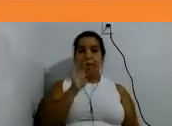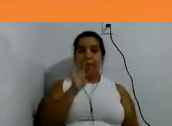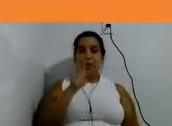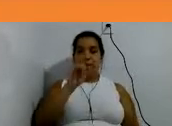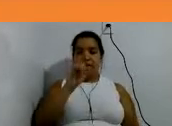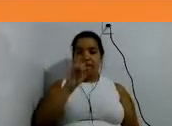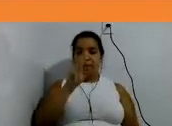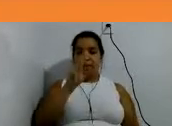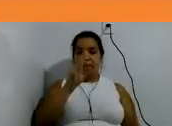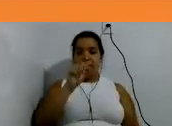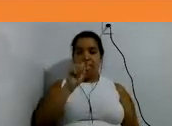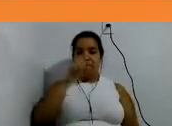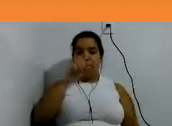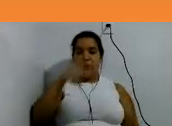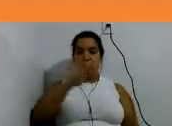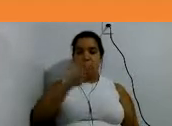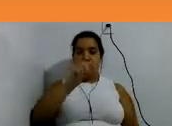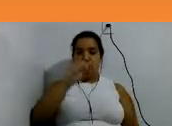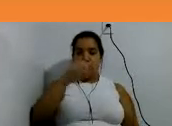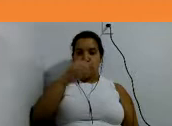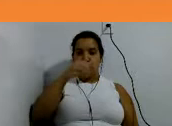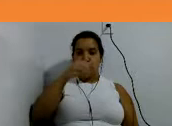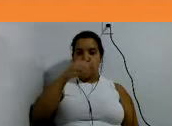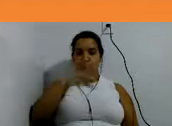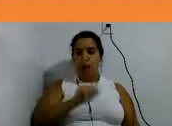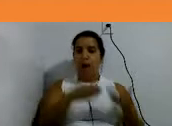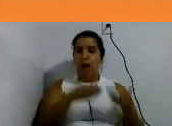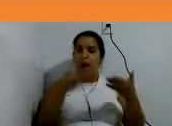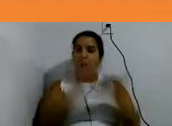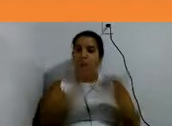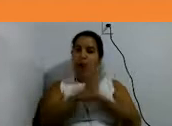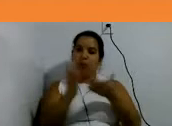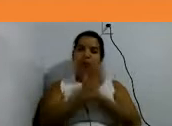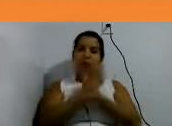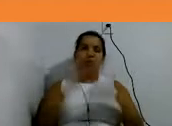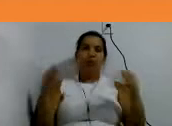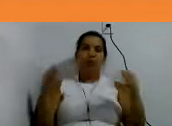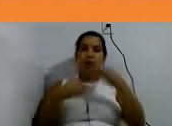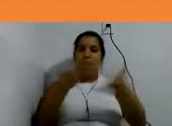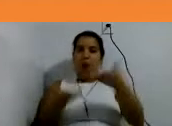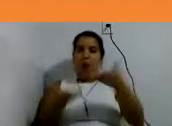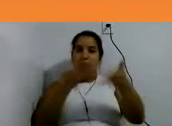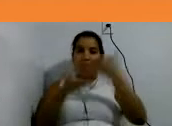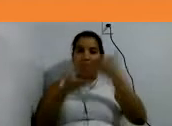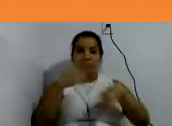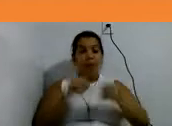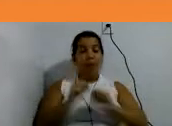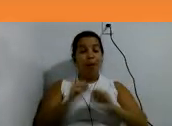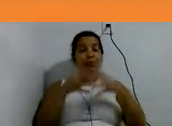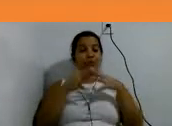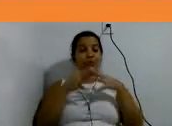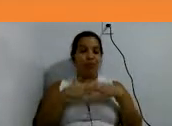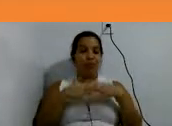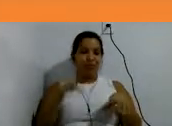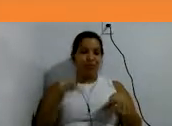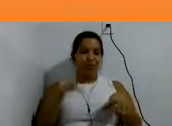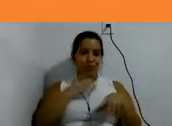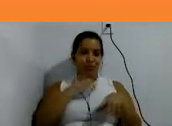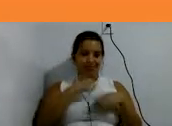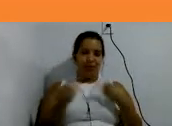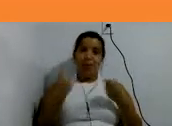são da mesma família, eles compartilham alguns epítopos. Então, logo, a gente pode ter uma reação cruzada,